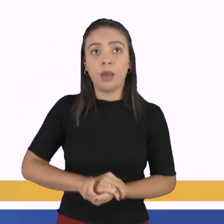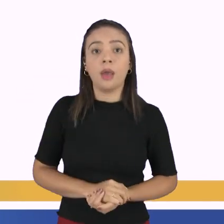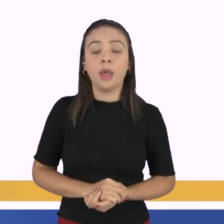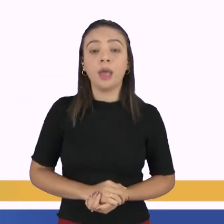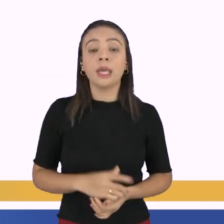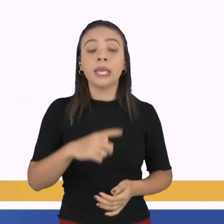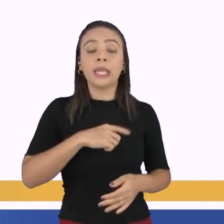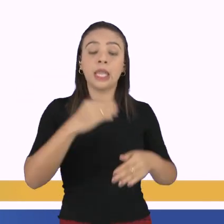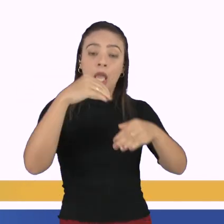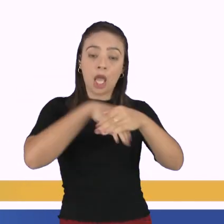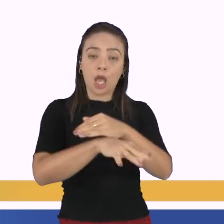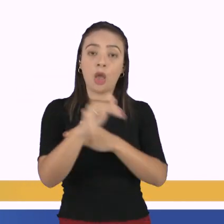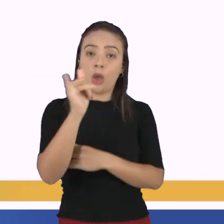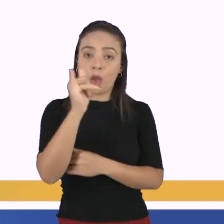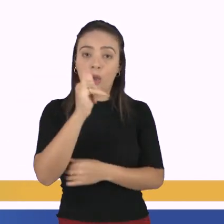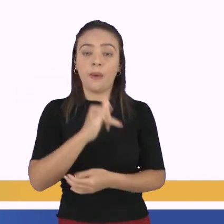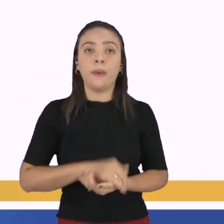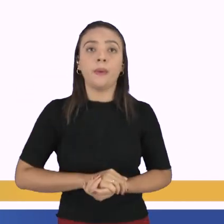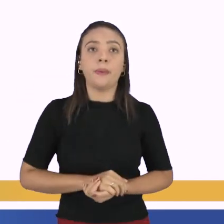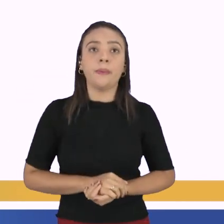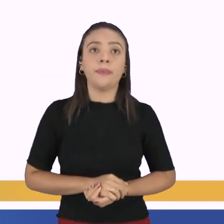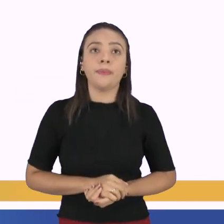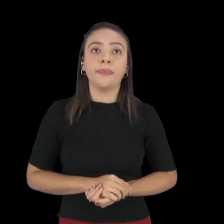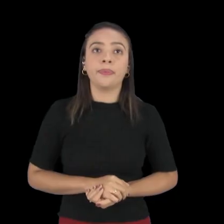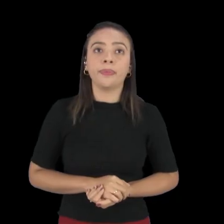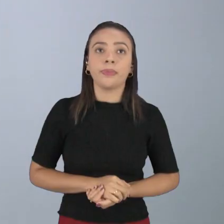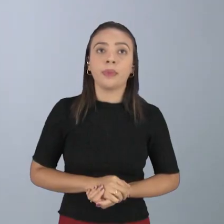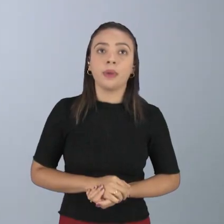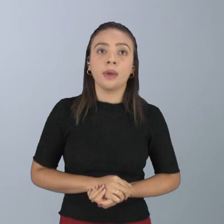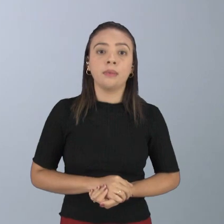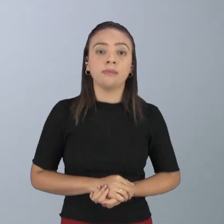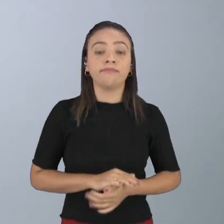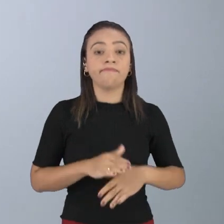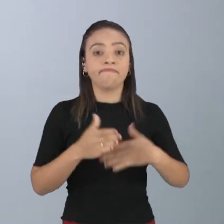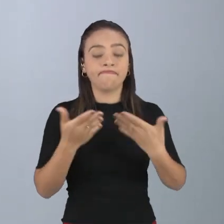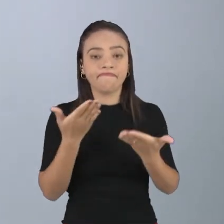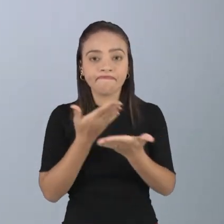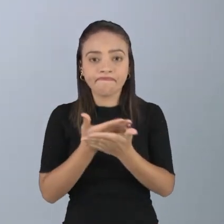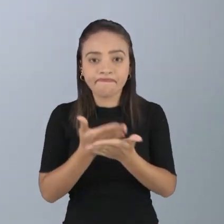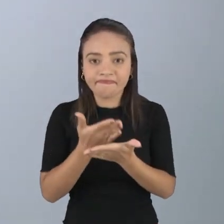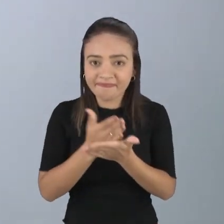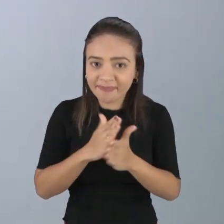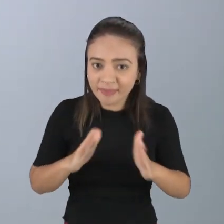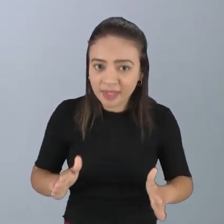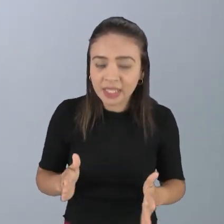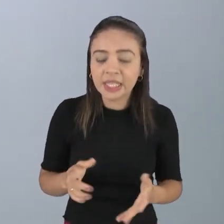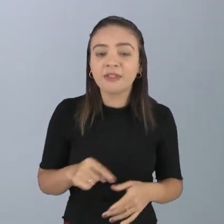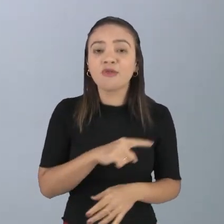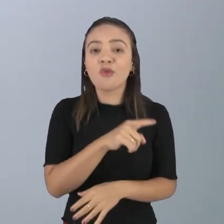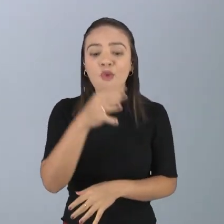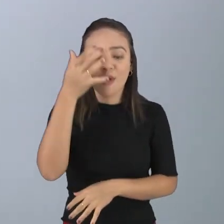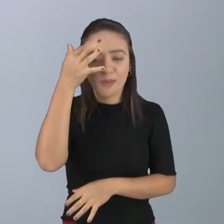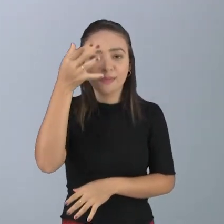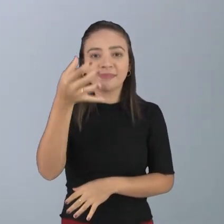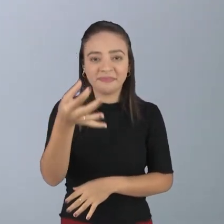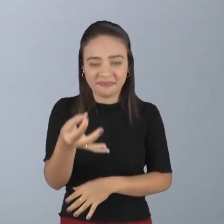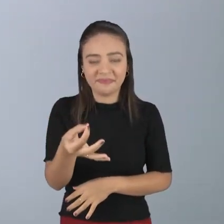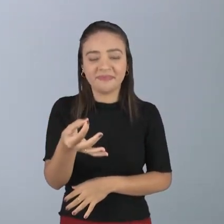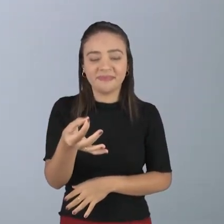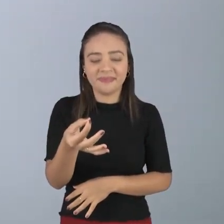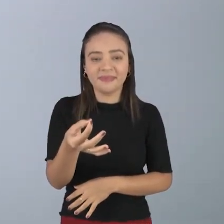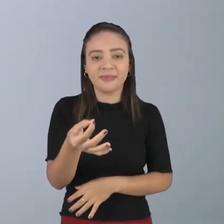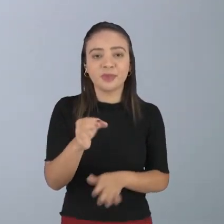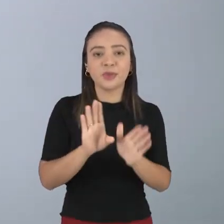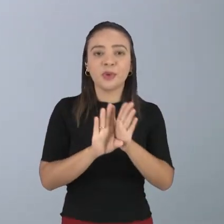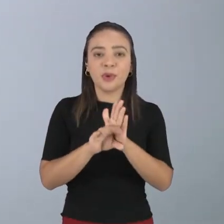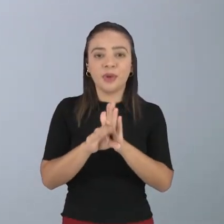porquinho n meses após o investimento. Ok? Então, essa foi a nossa aula de hoje. Espero que você tenha compreendido aqui